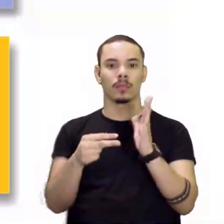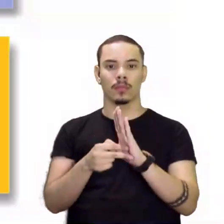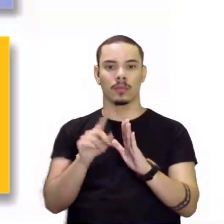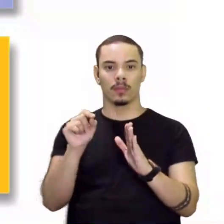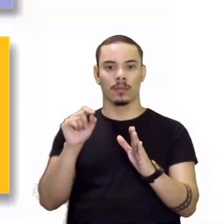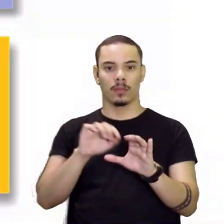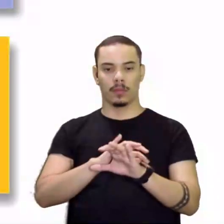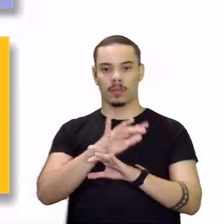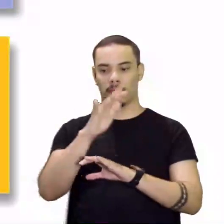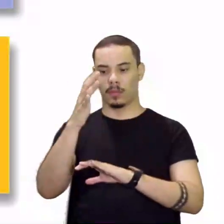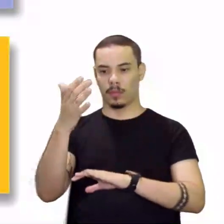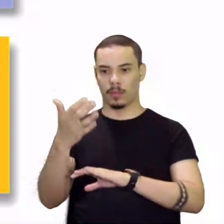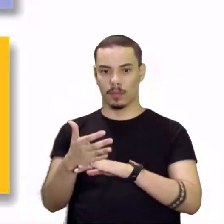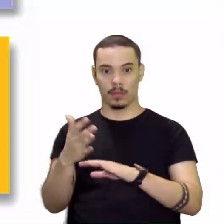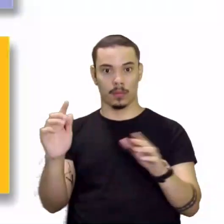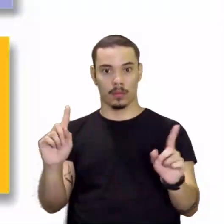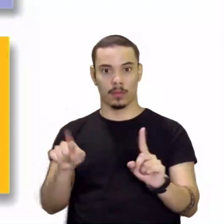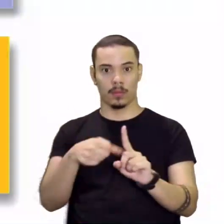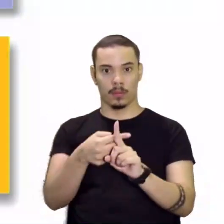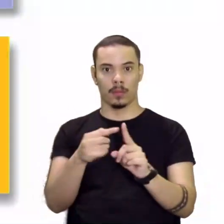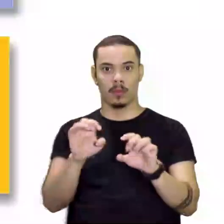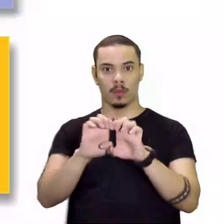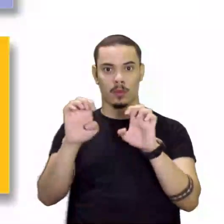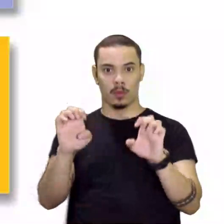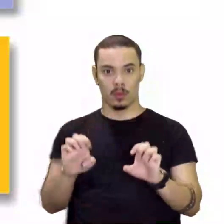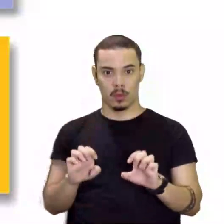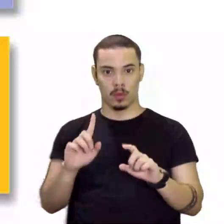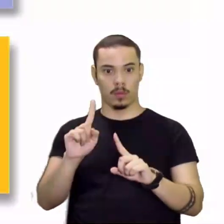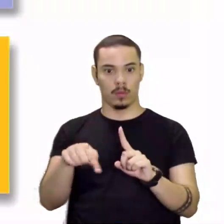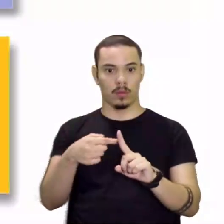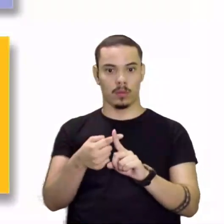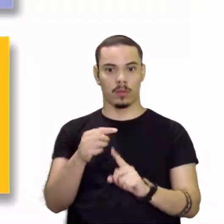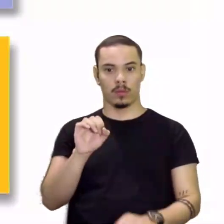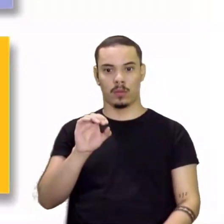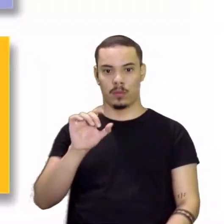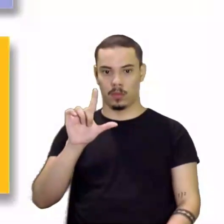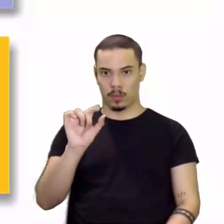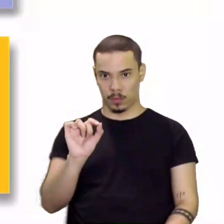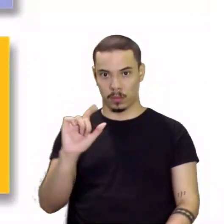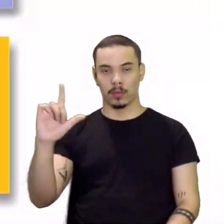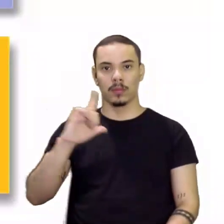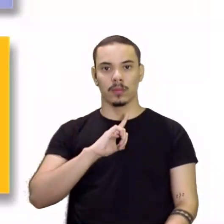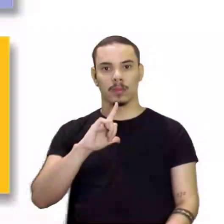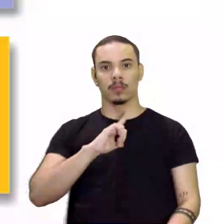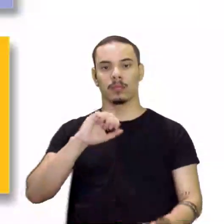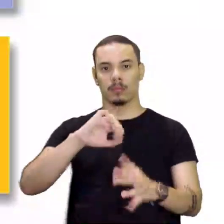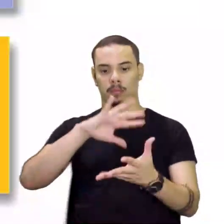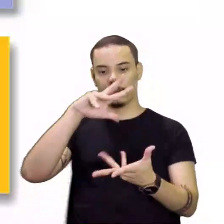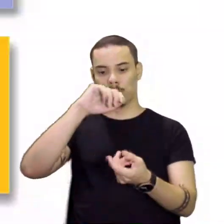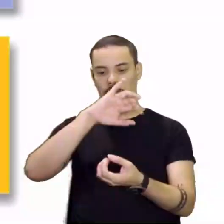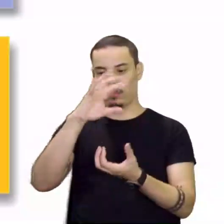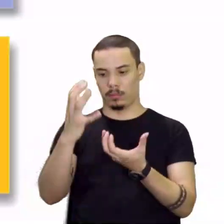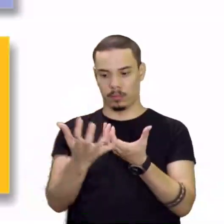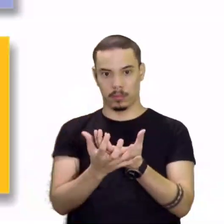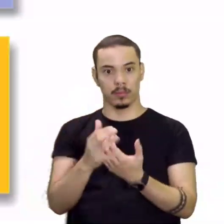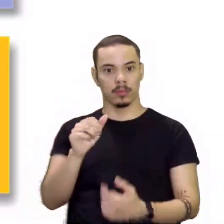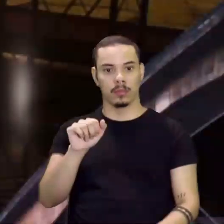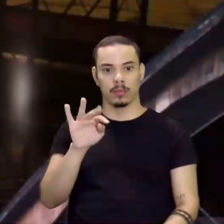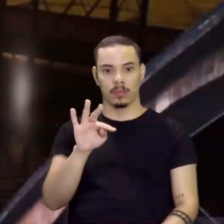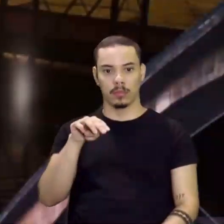relevo, a estrutura geológica, o solo. Nós temos a atmosfera, todo mundo conhece,